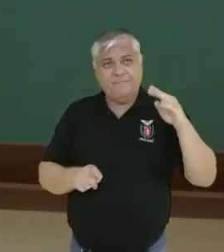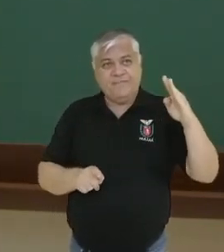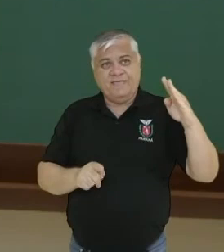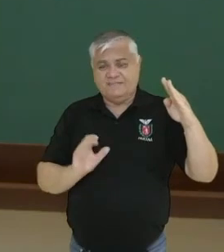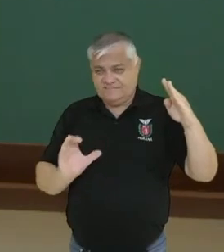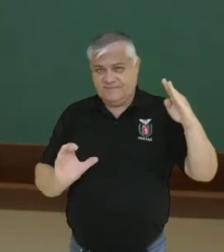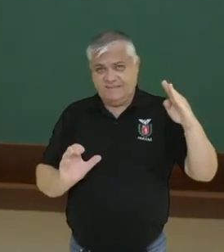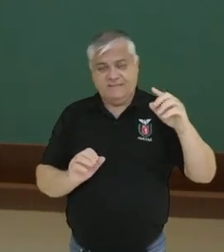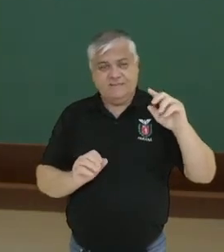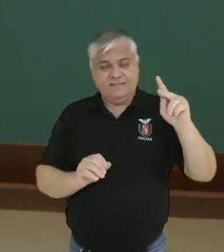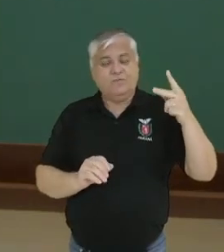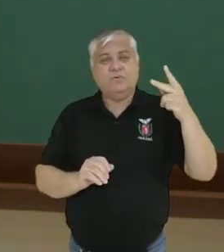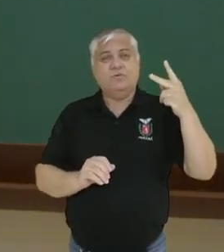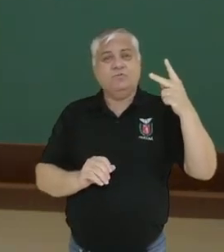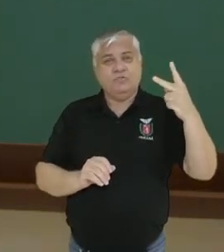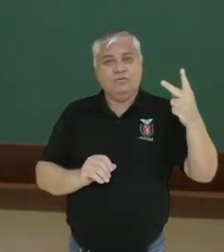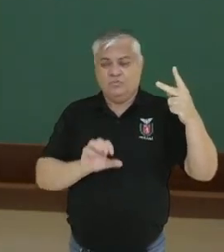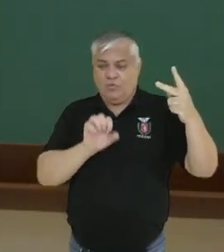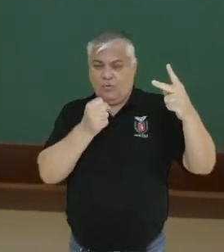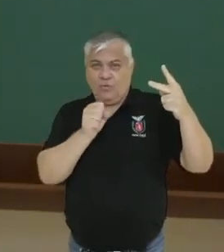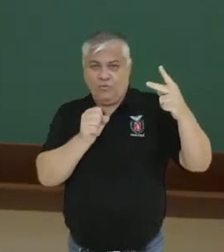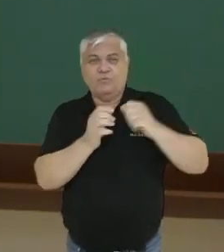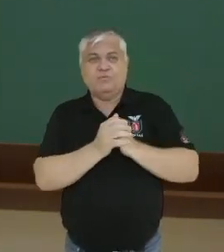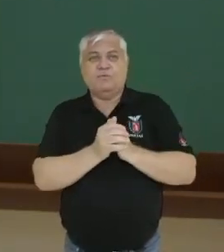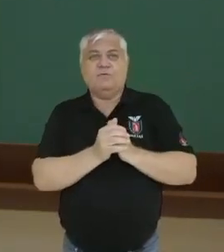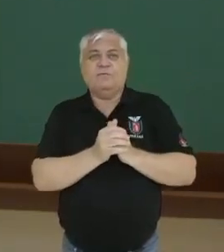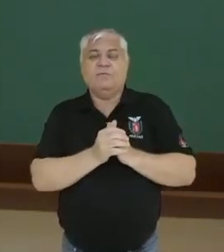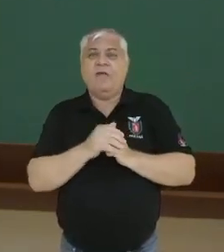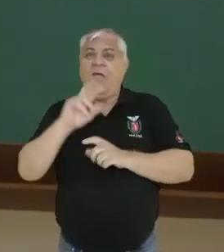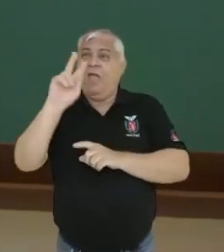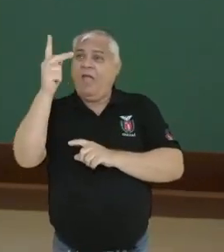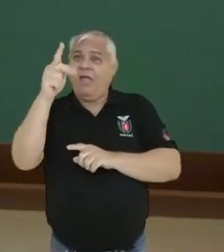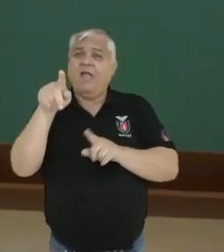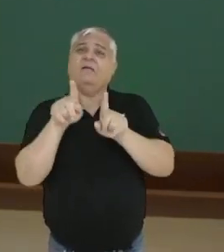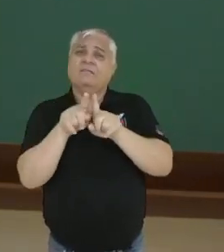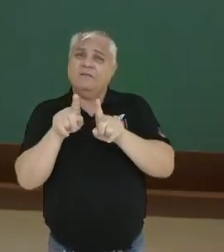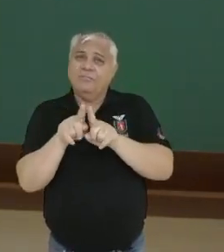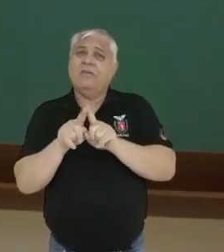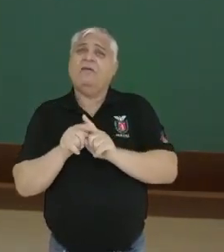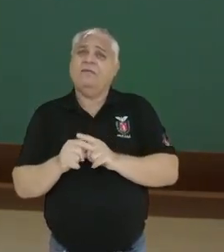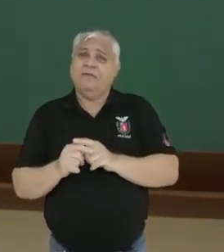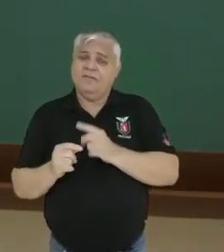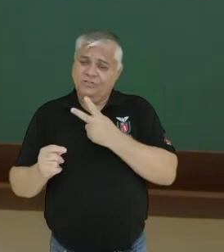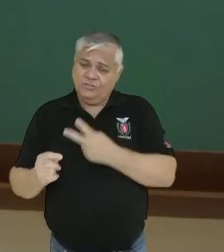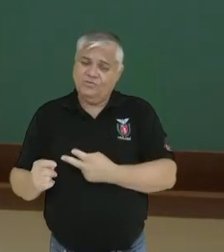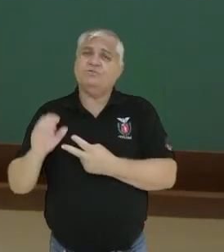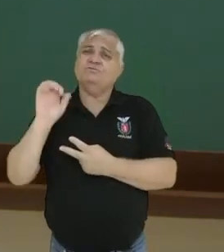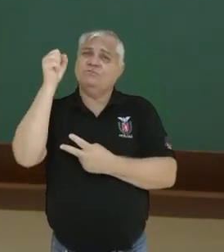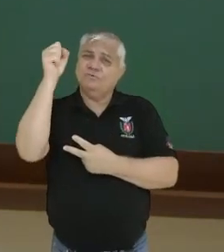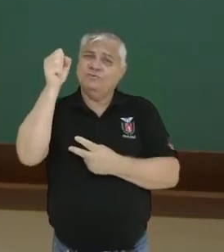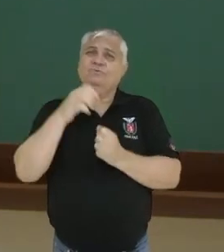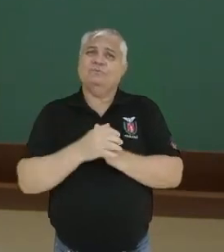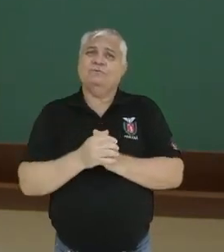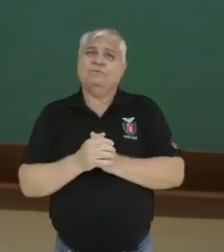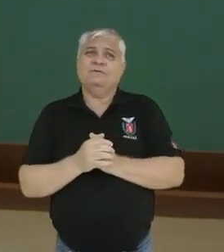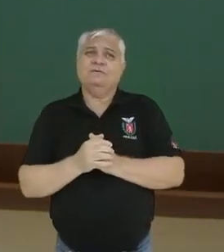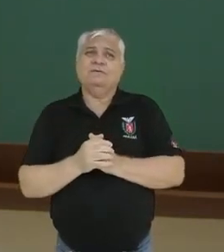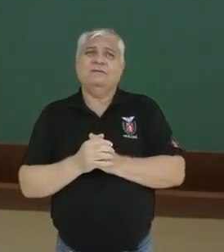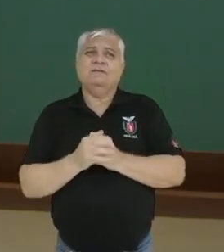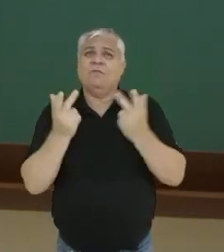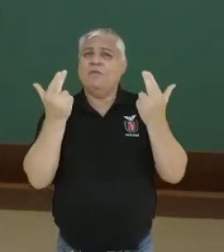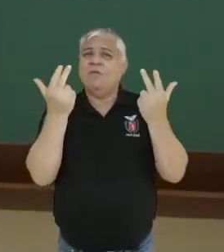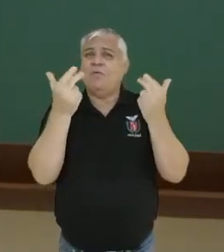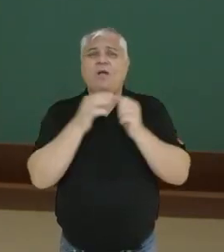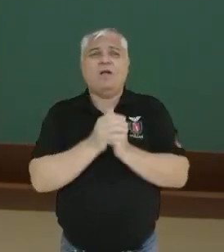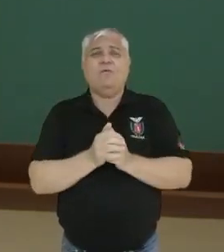Que mede 2 e 8. Mas esse H também é a hipotenusa desse outro triângulo, que também mede 2 e 8. Então, ambos têm